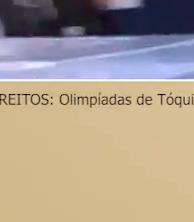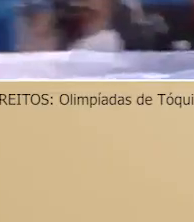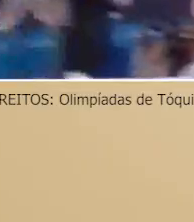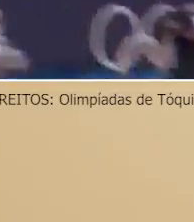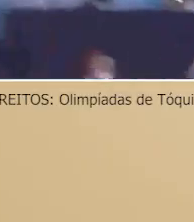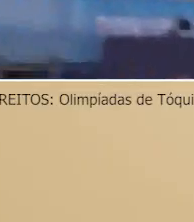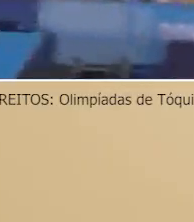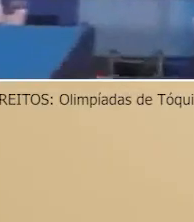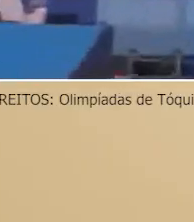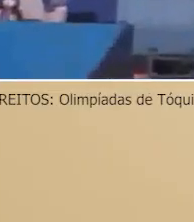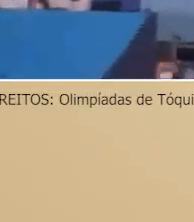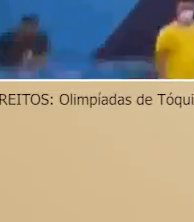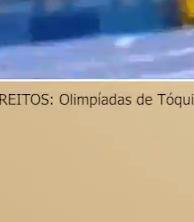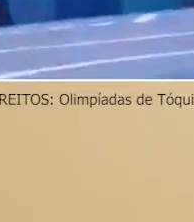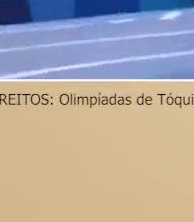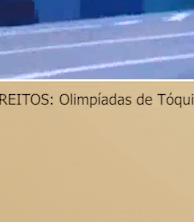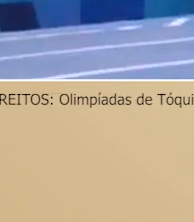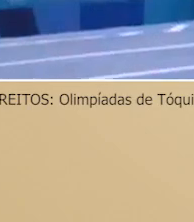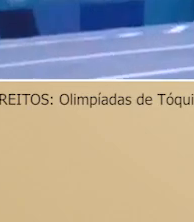Atenção!